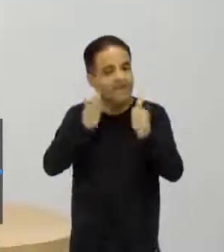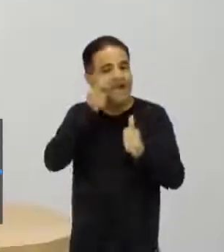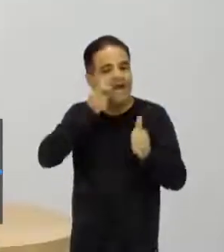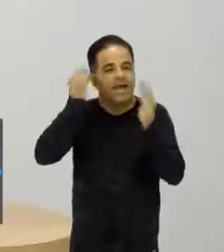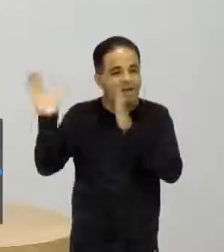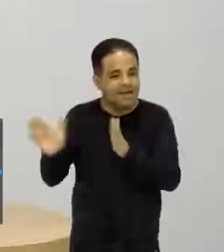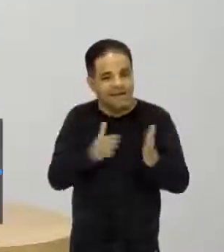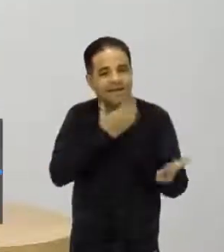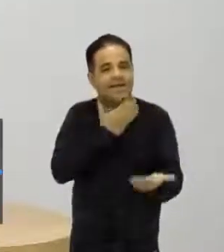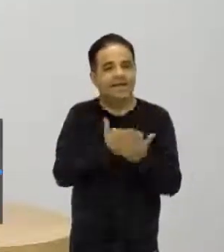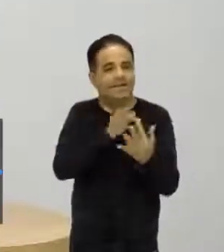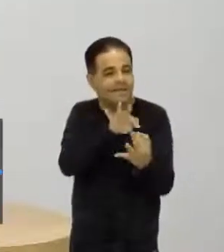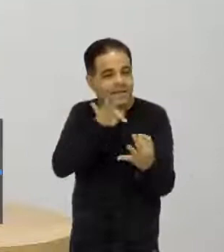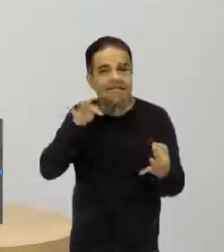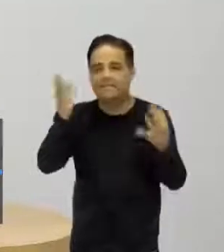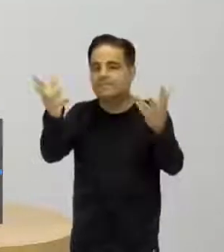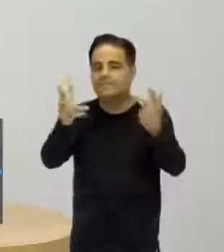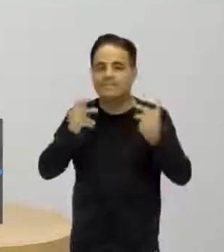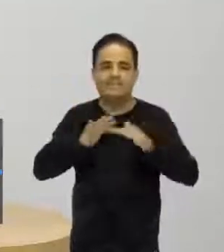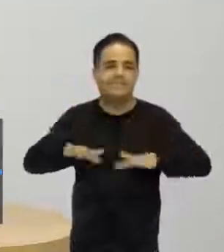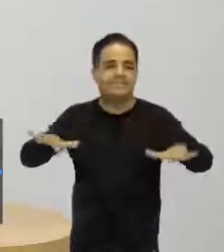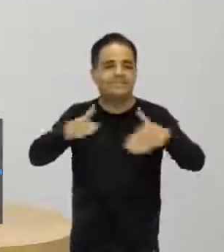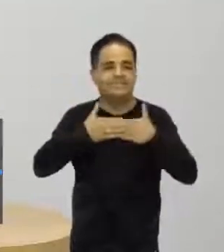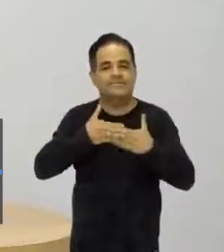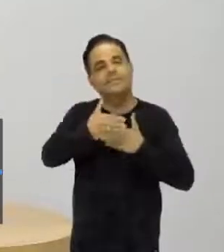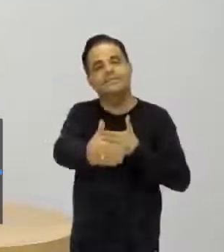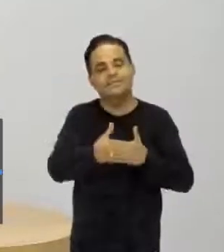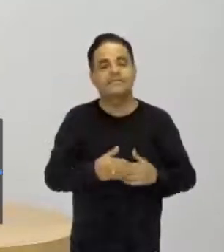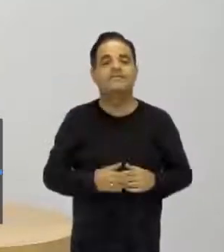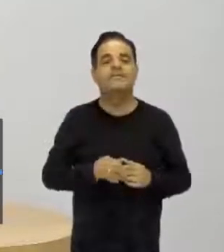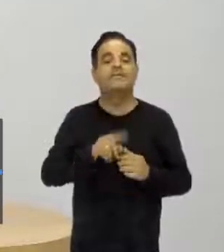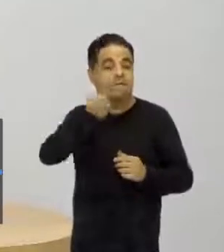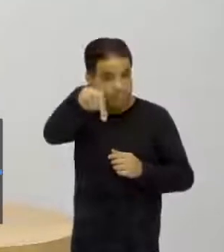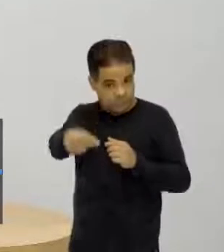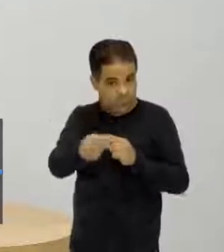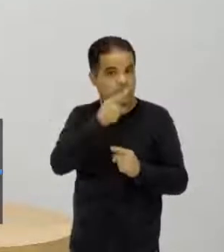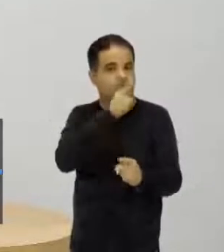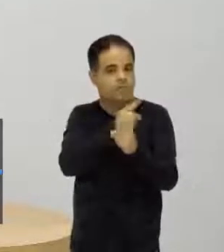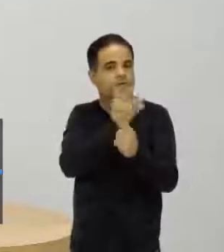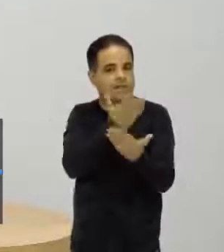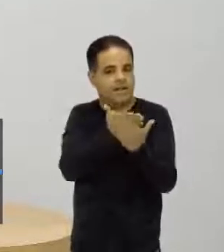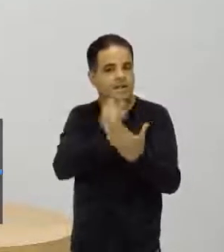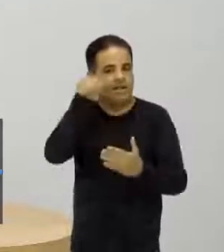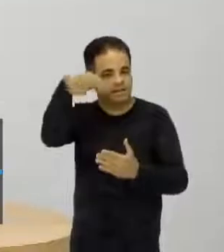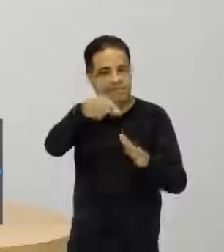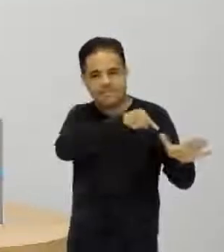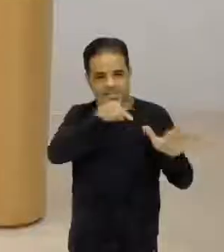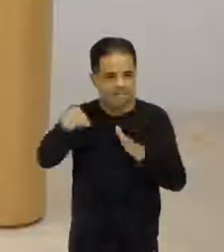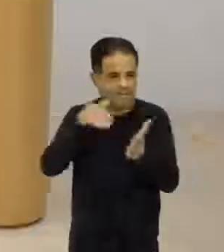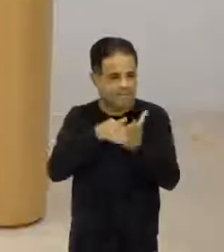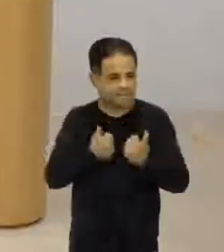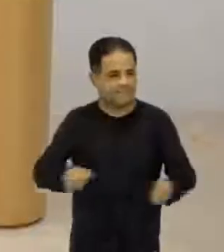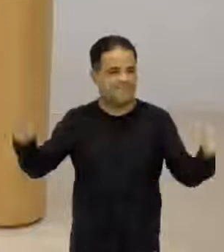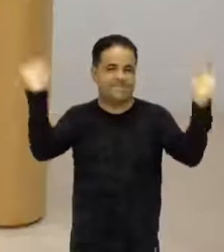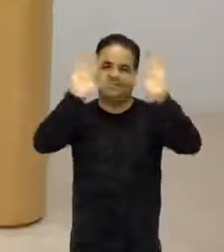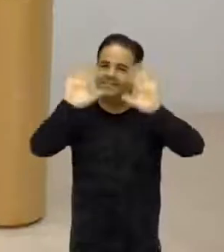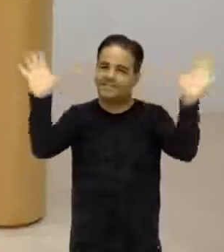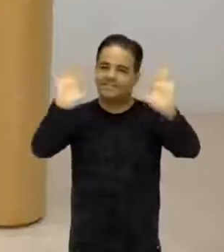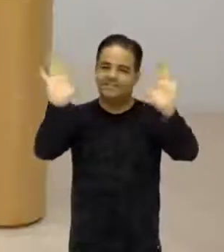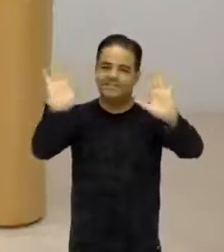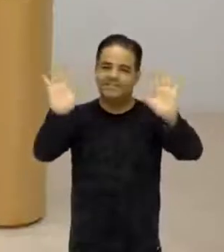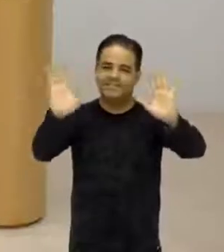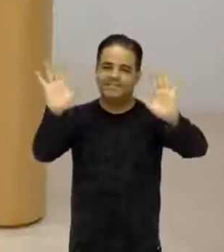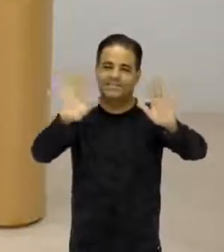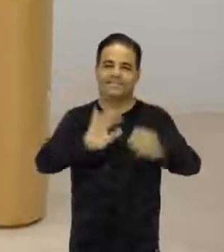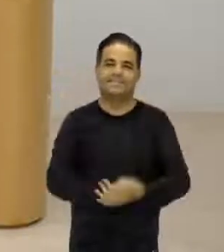a aula aí do Giba que vai estar sensacional. Certo. Então a gente se vê na nossa próxima aula, na próxima semana. Até mais, gente. Tchau, pessoal.